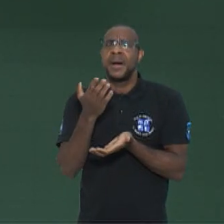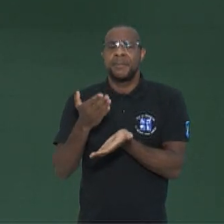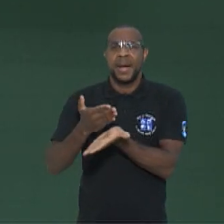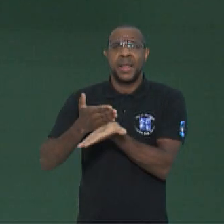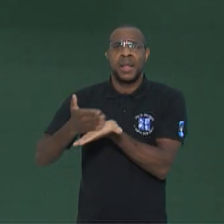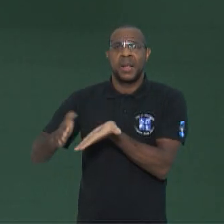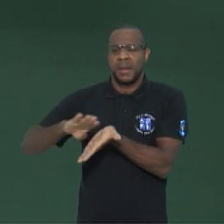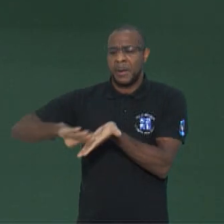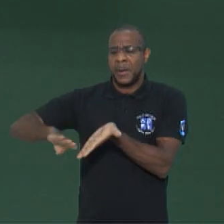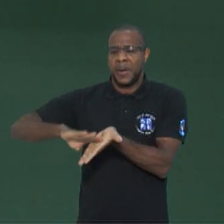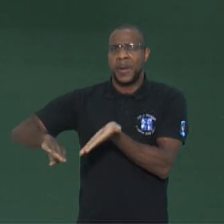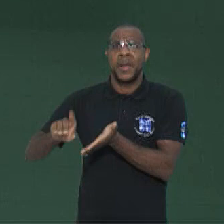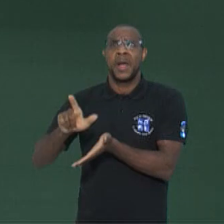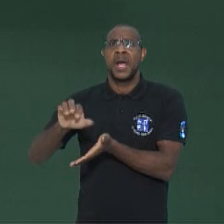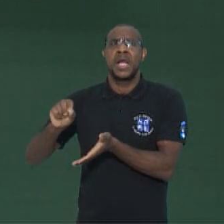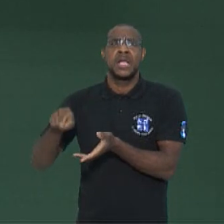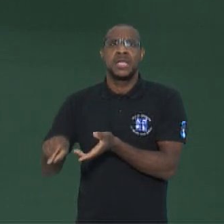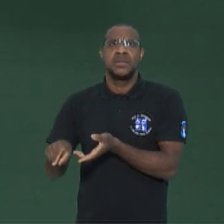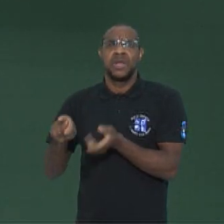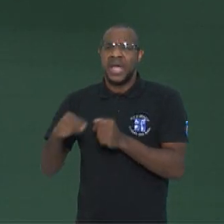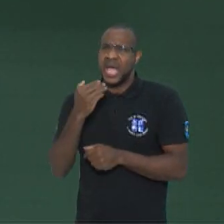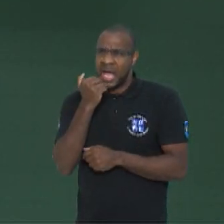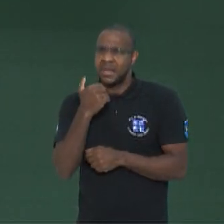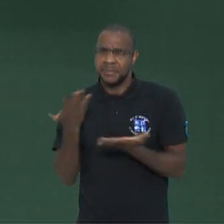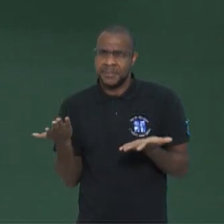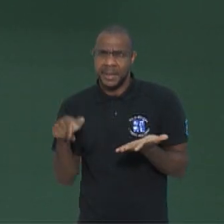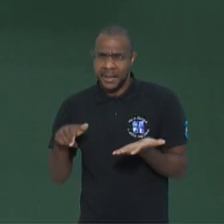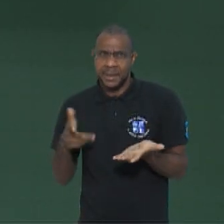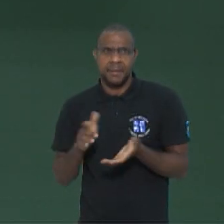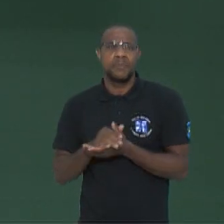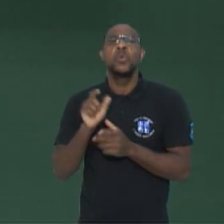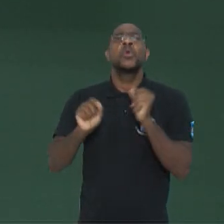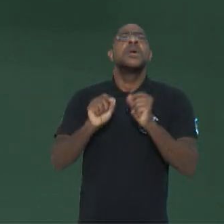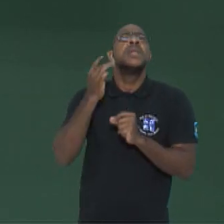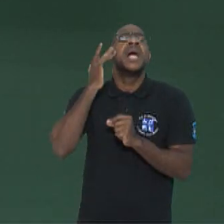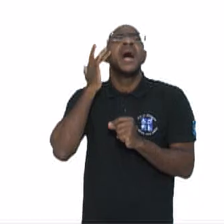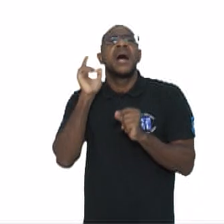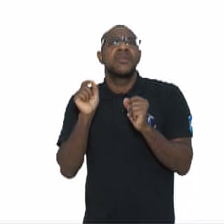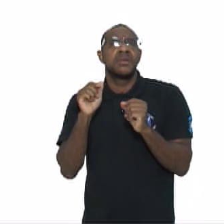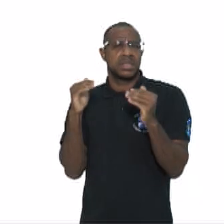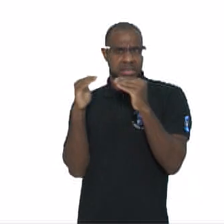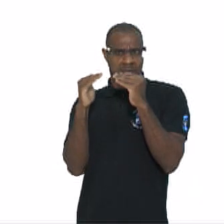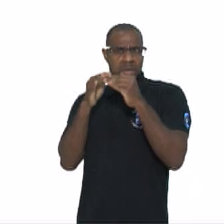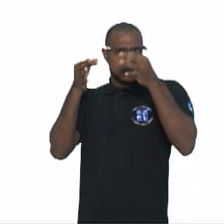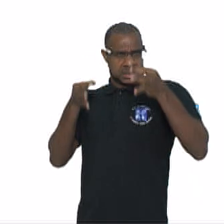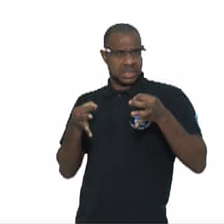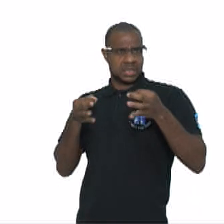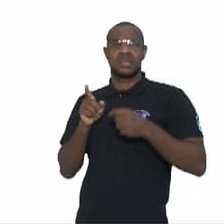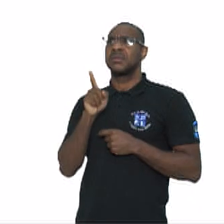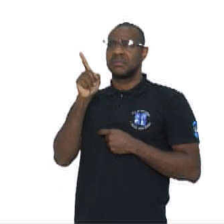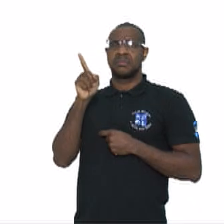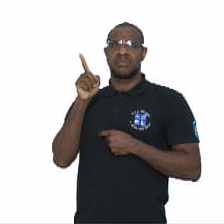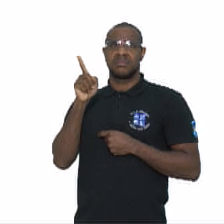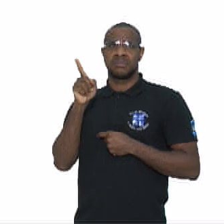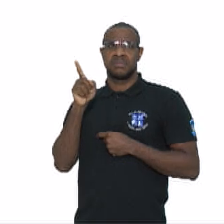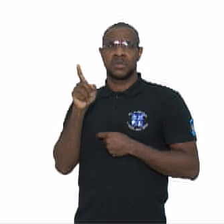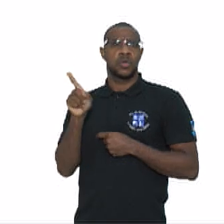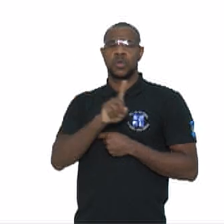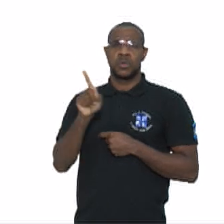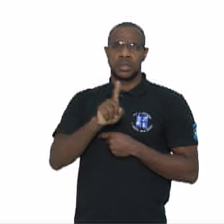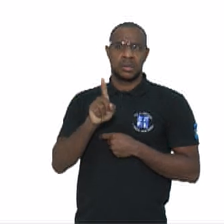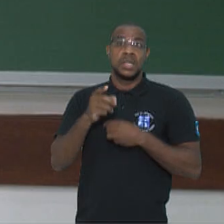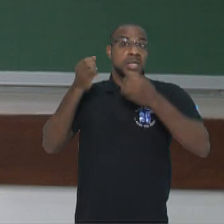né? Então, opa. O que você acha? Você acha que a concordância está correta ou não? E